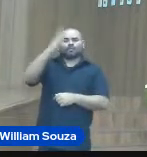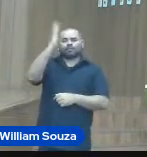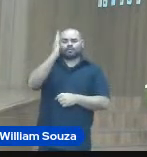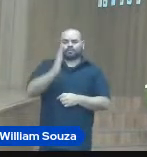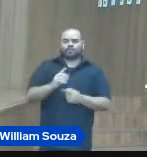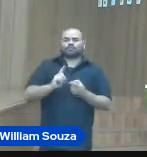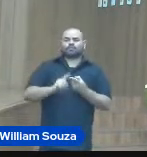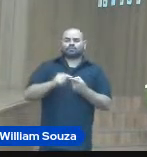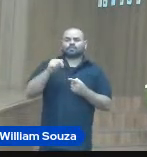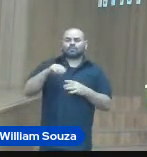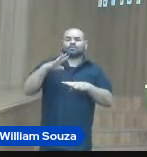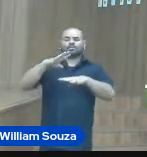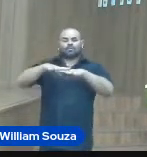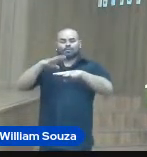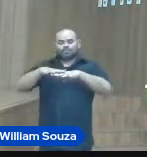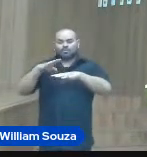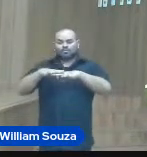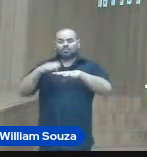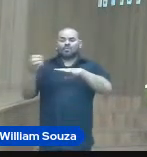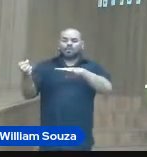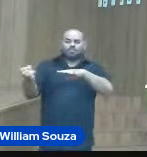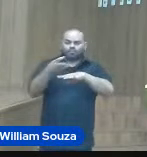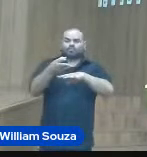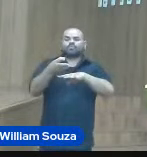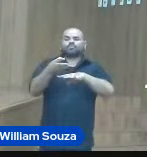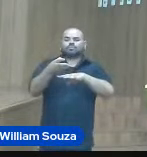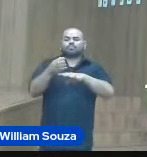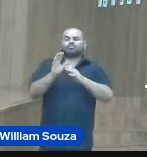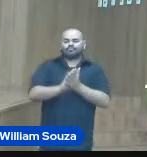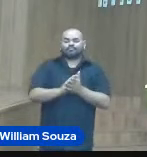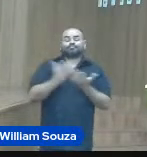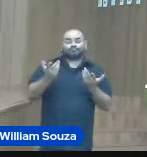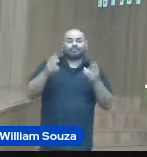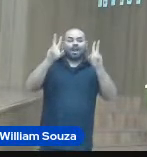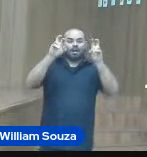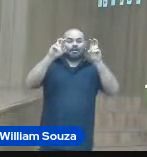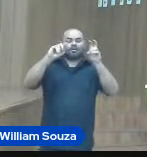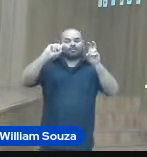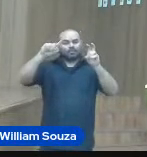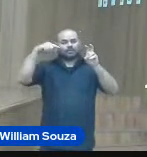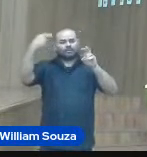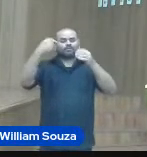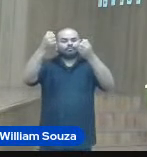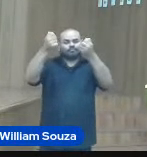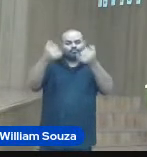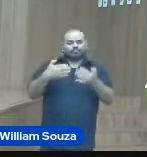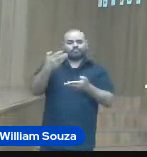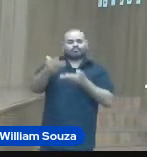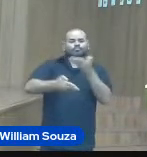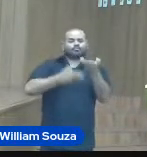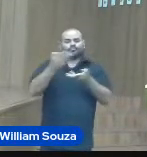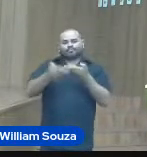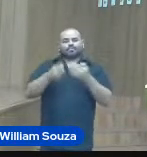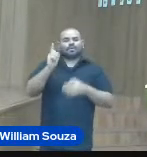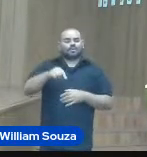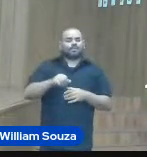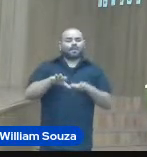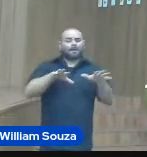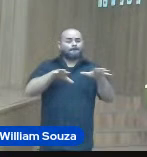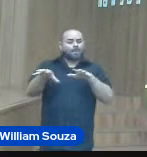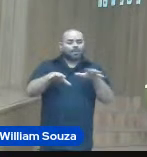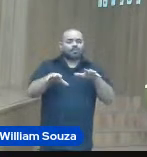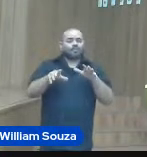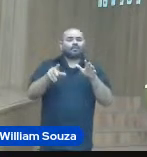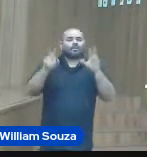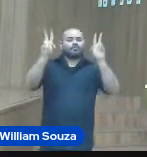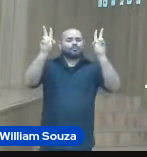da matemática moderna. Isso é um papo aí para um outro dia. Né? E esse movimento da matemática moderna chega no